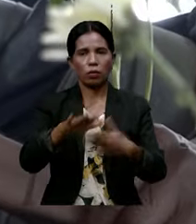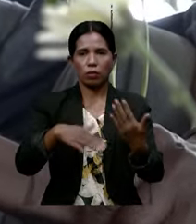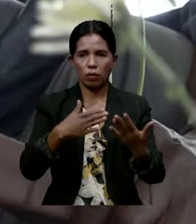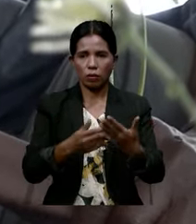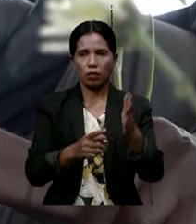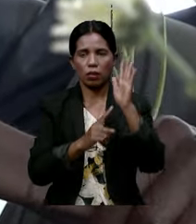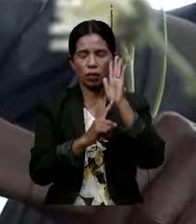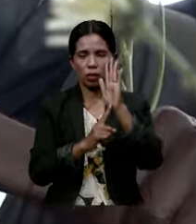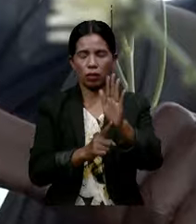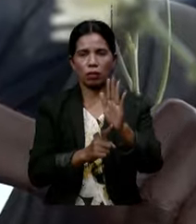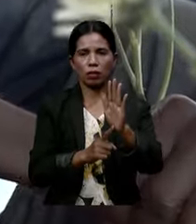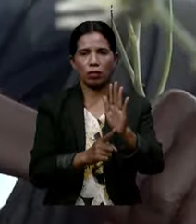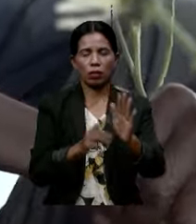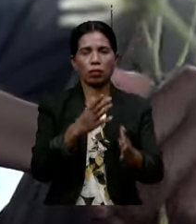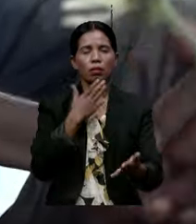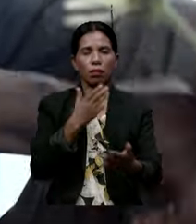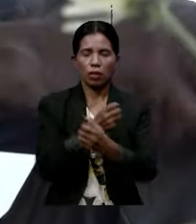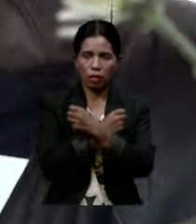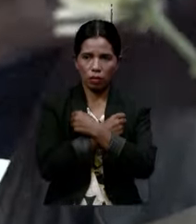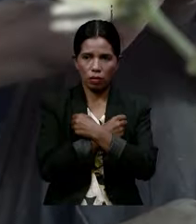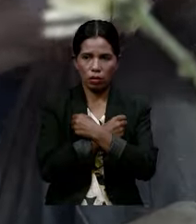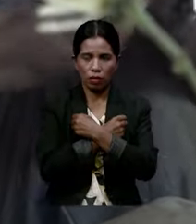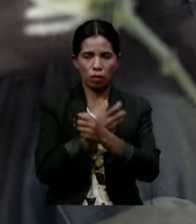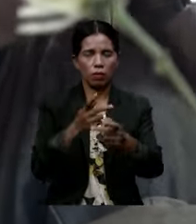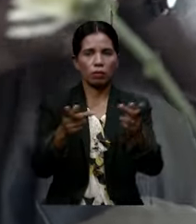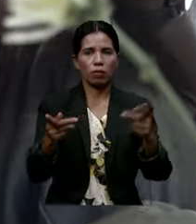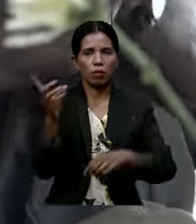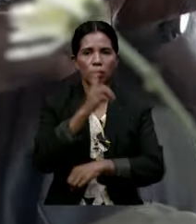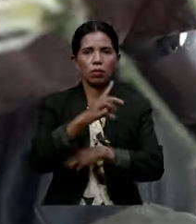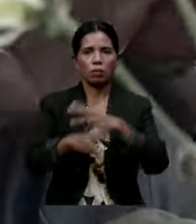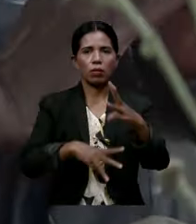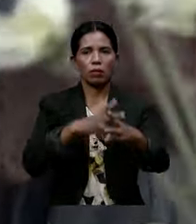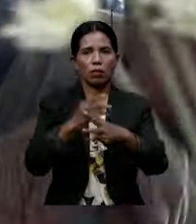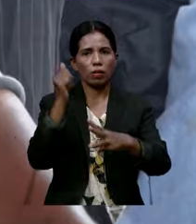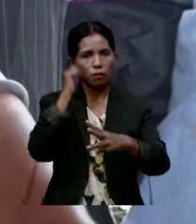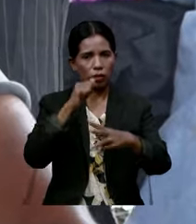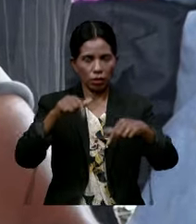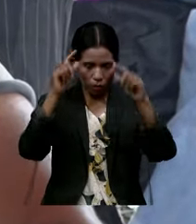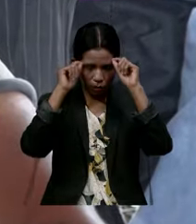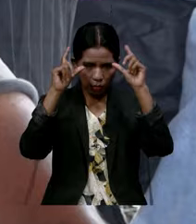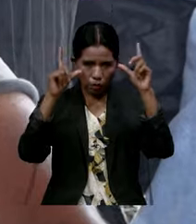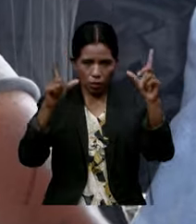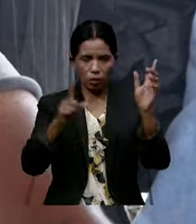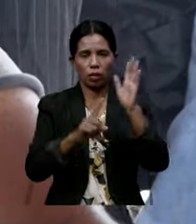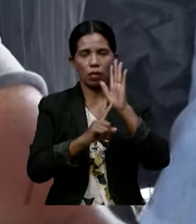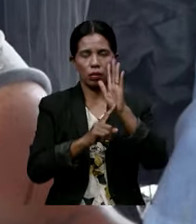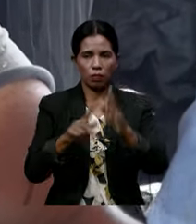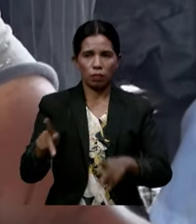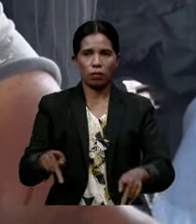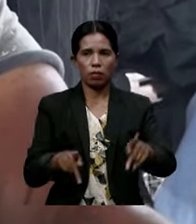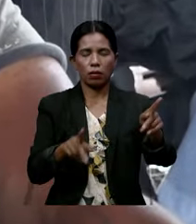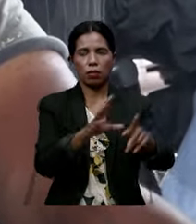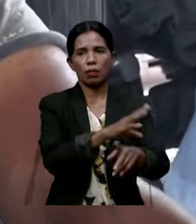di haturu zestu karinyu no solidaridadi ya ambitu lorong mundial fetu ya Timor-Leste ho di haturu ba publiku